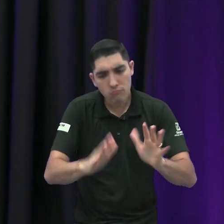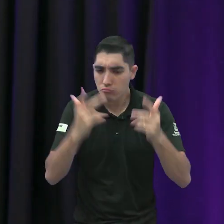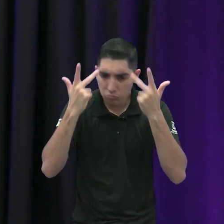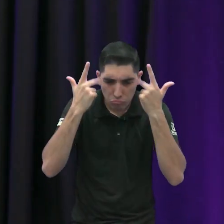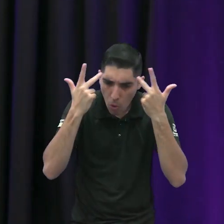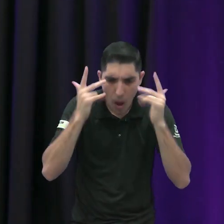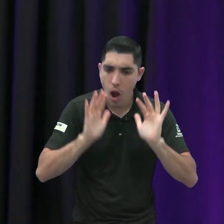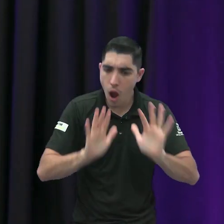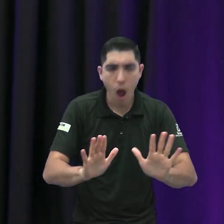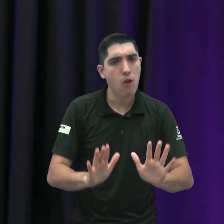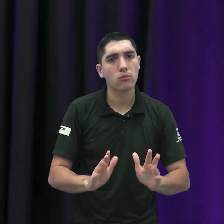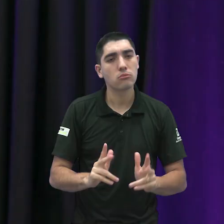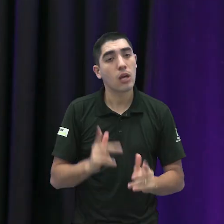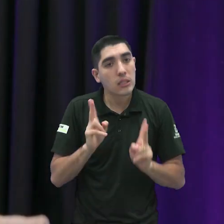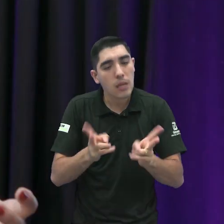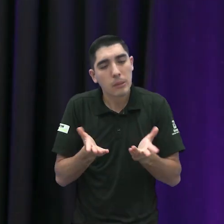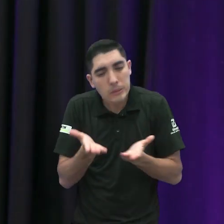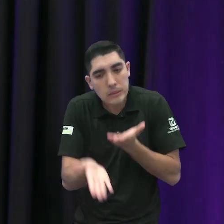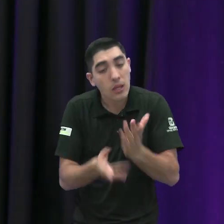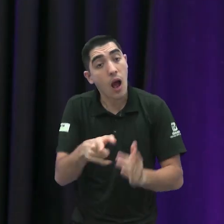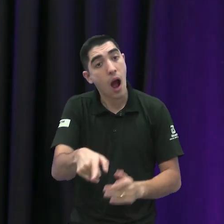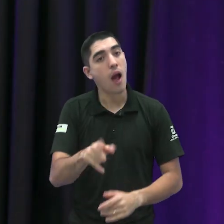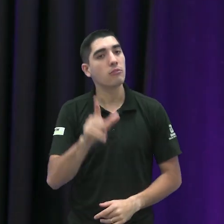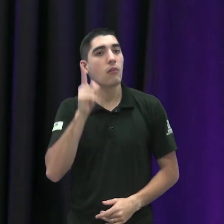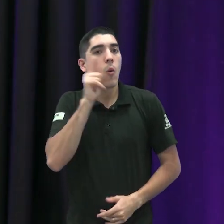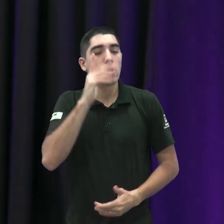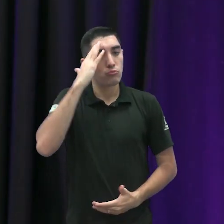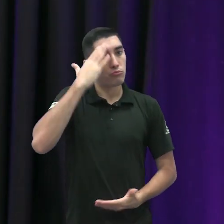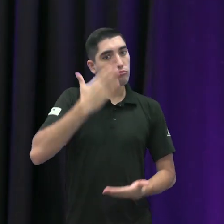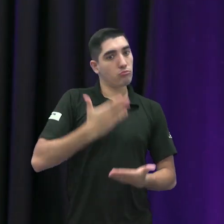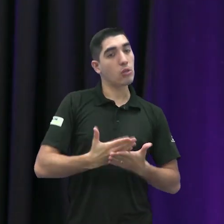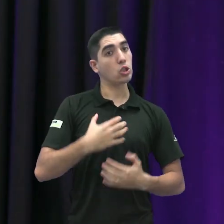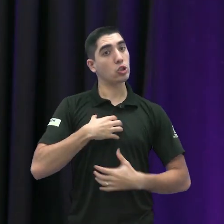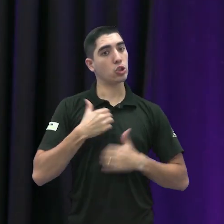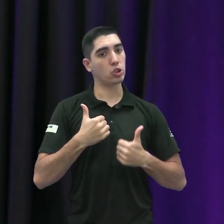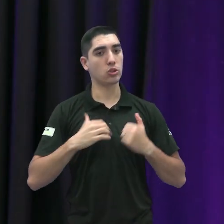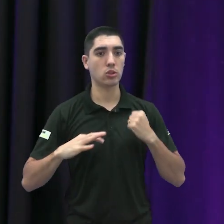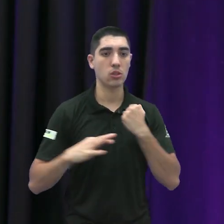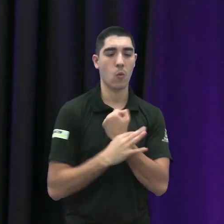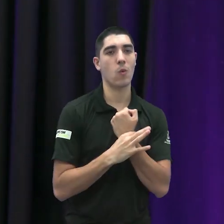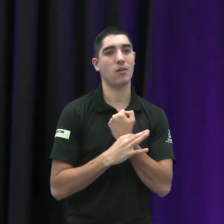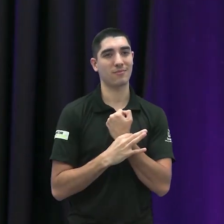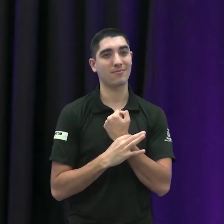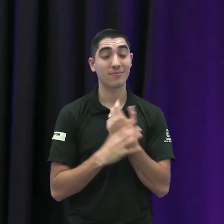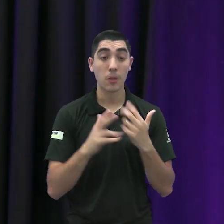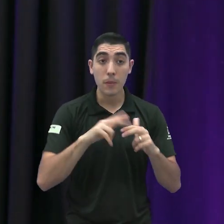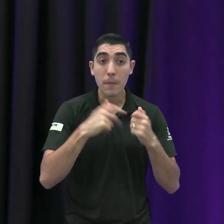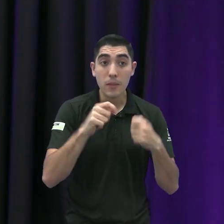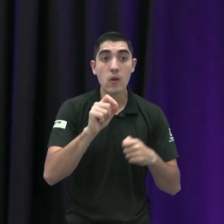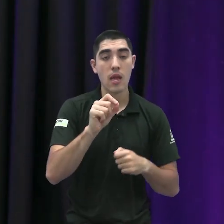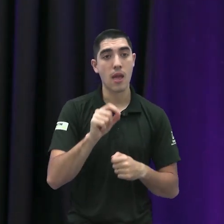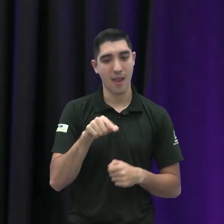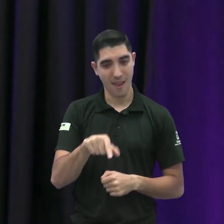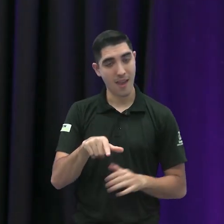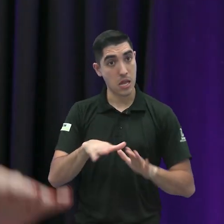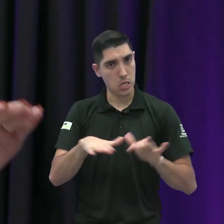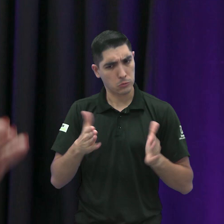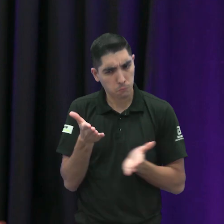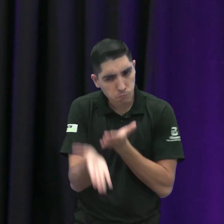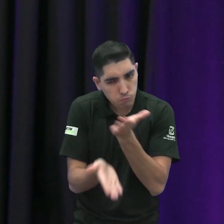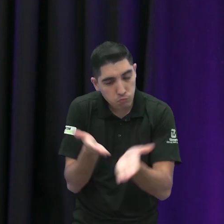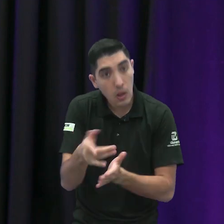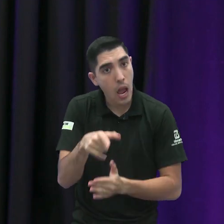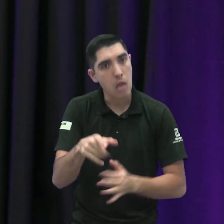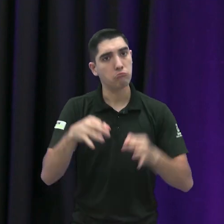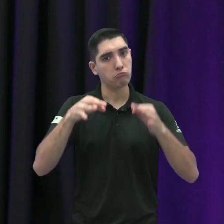vão sempre conseguir falar a verdade, se sentir seguros. Então, quando a gente cria uma criança com